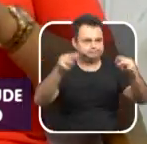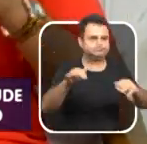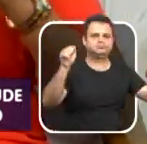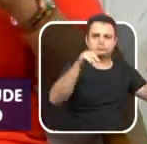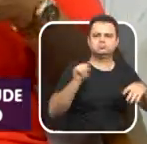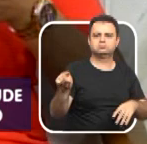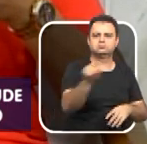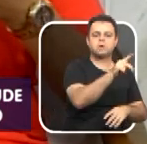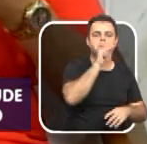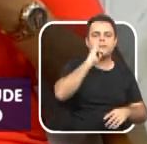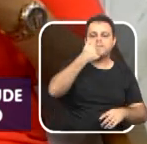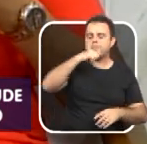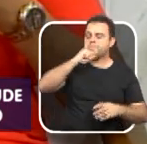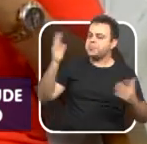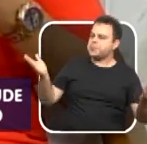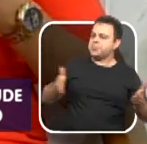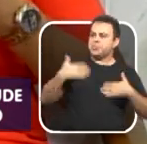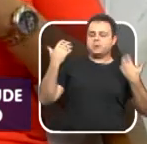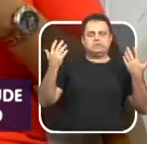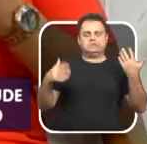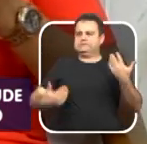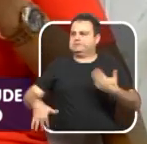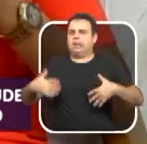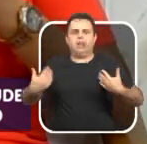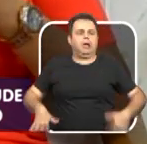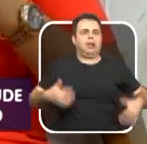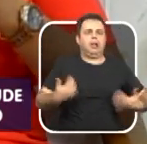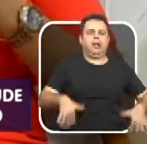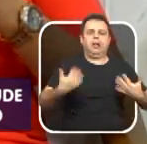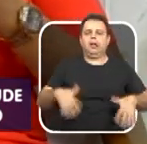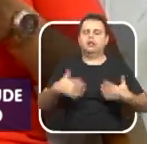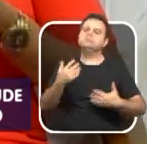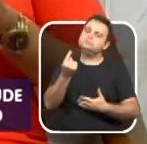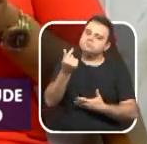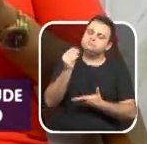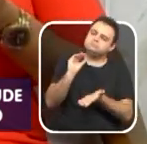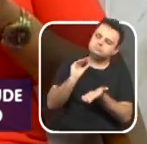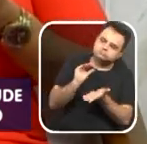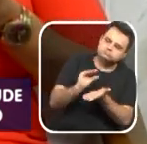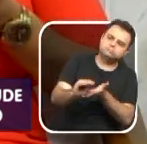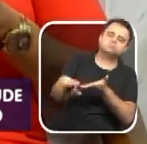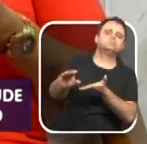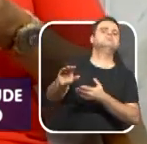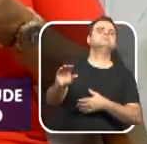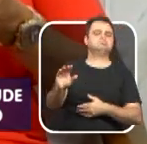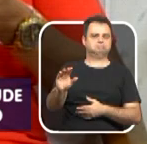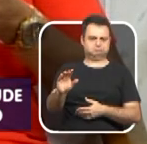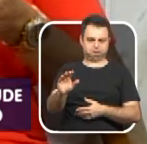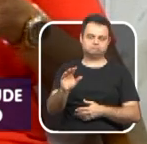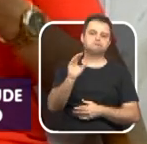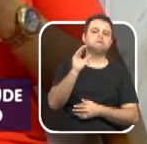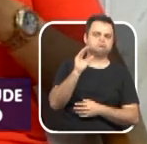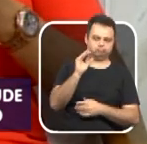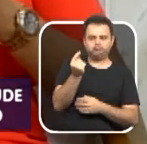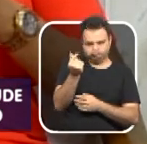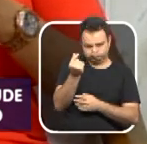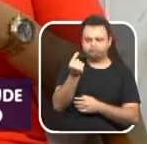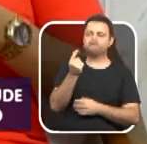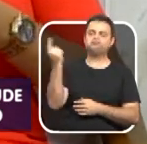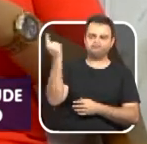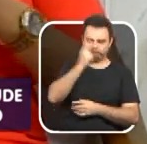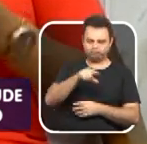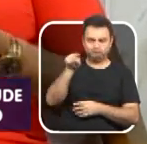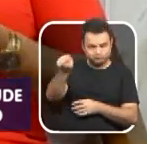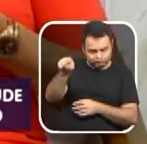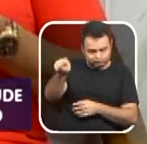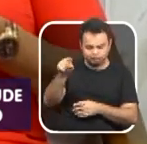eu destinei parte das minhas emendas para que o núcleo ali da Vila Novaes pudesse continuar com serviços para 120